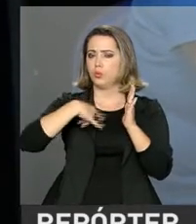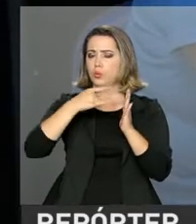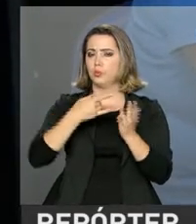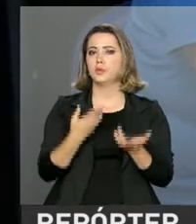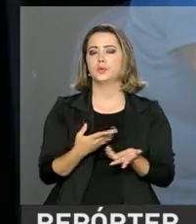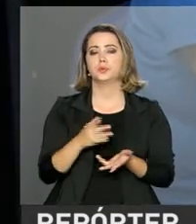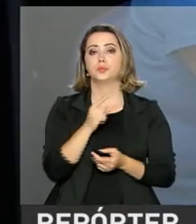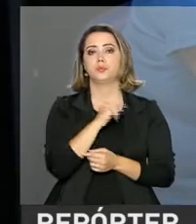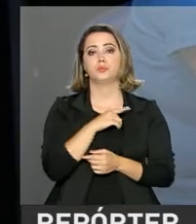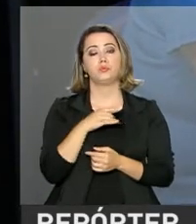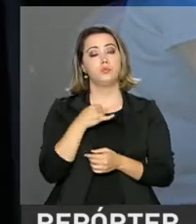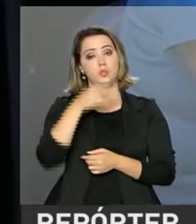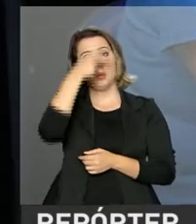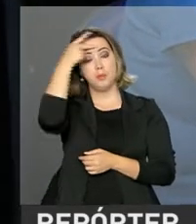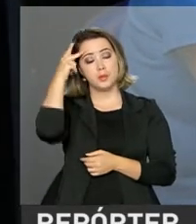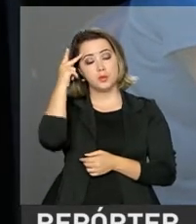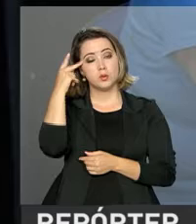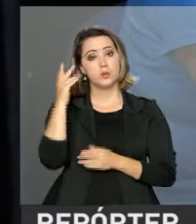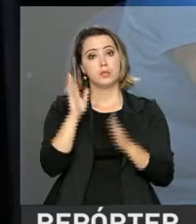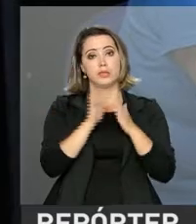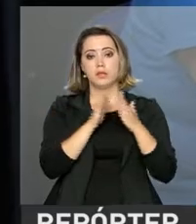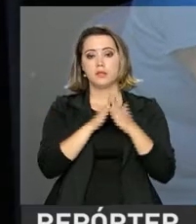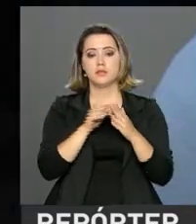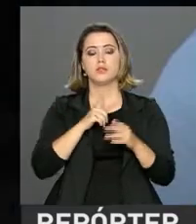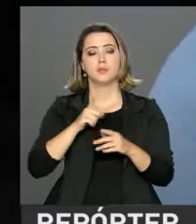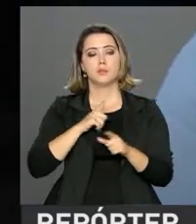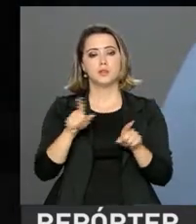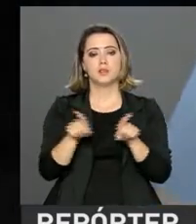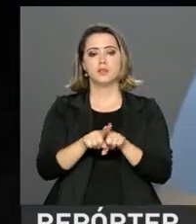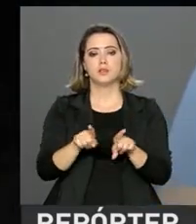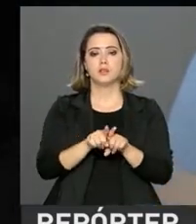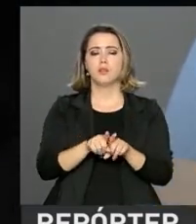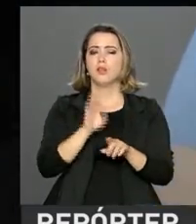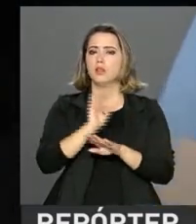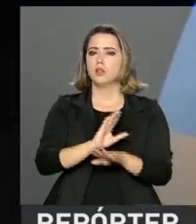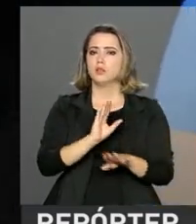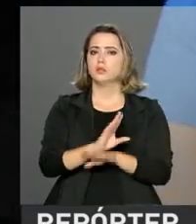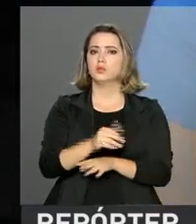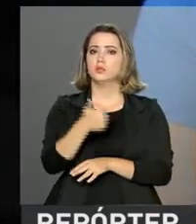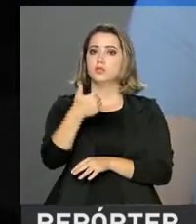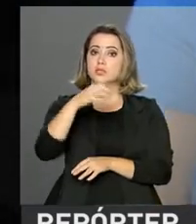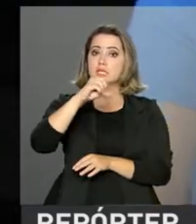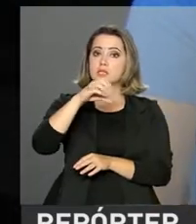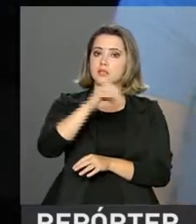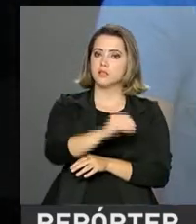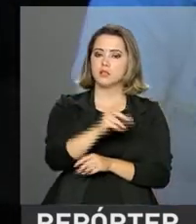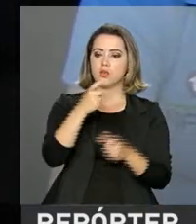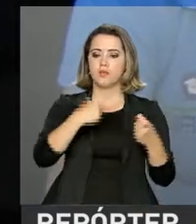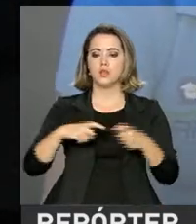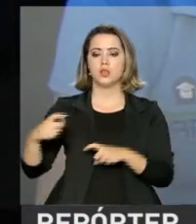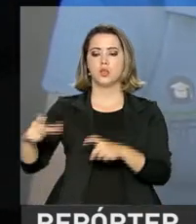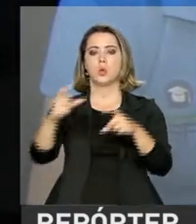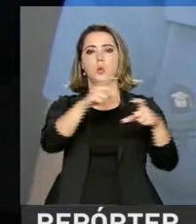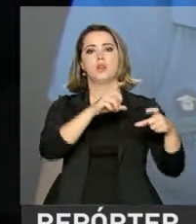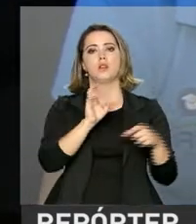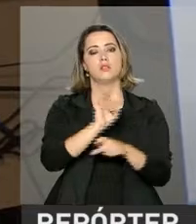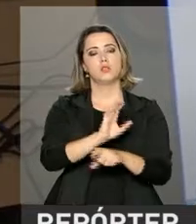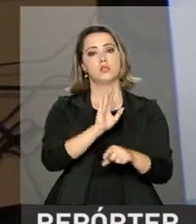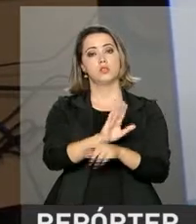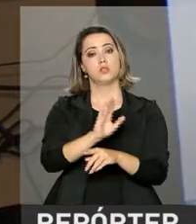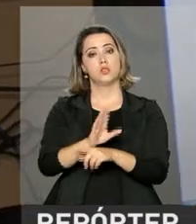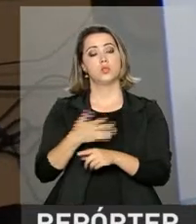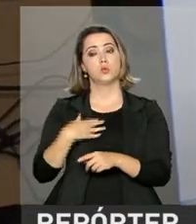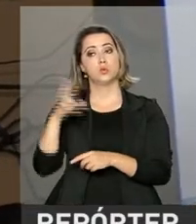faz a declaração em casa também pode ter ajuda. É só procurar um dos 190 núcleos de apoio contábil e fiscal mantidos